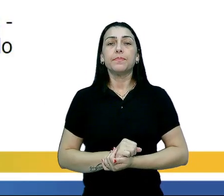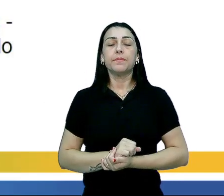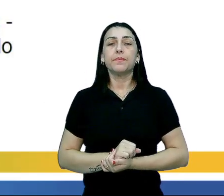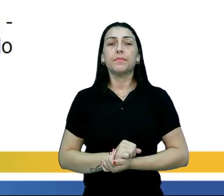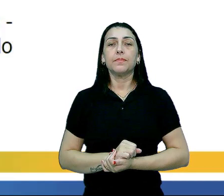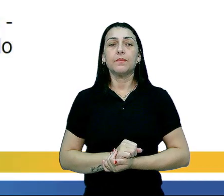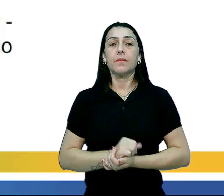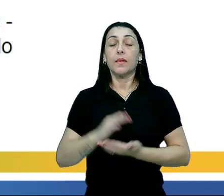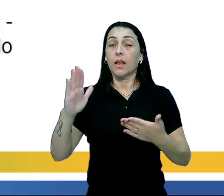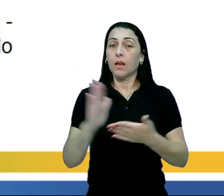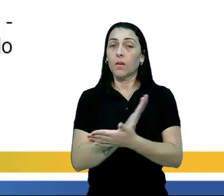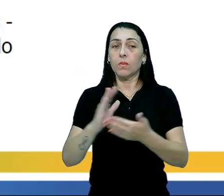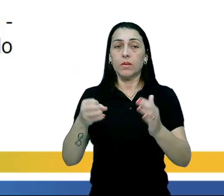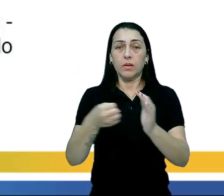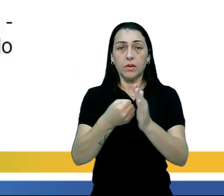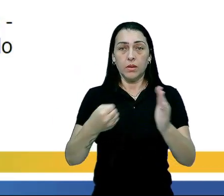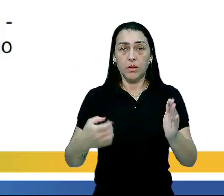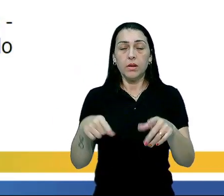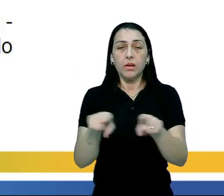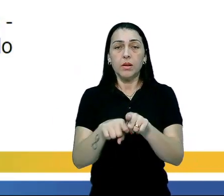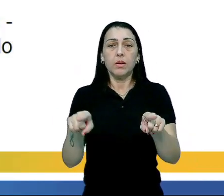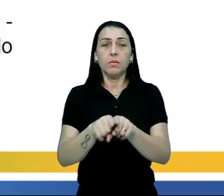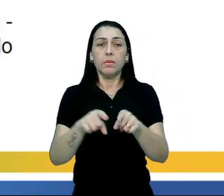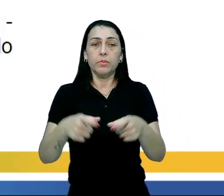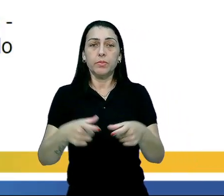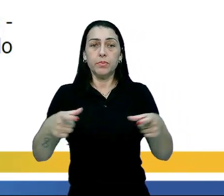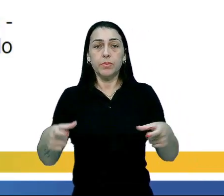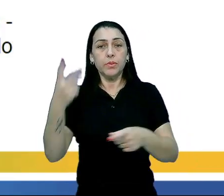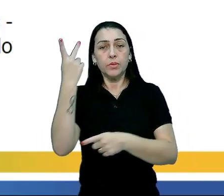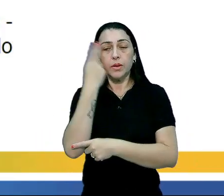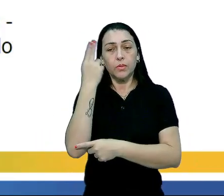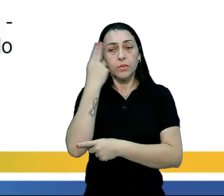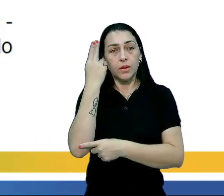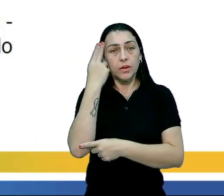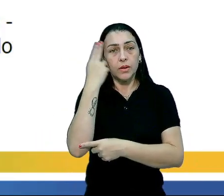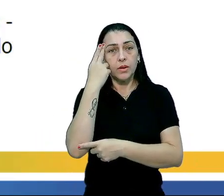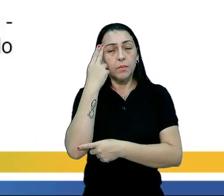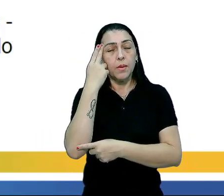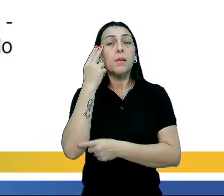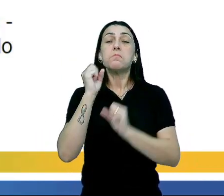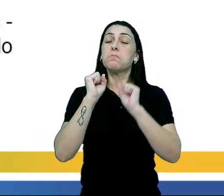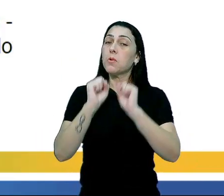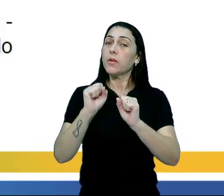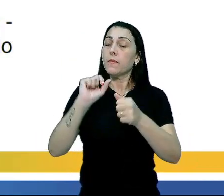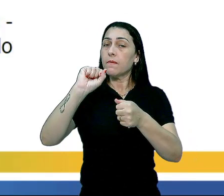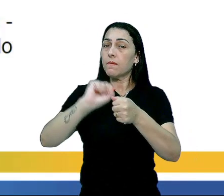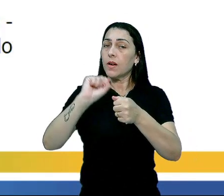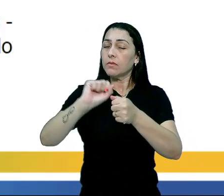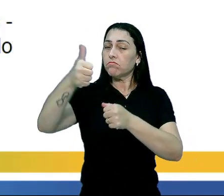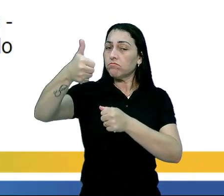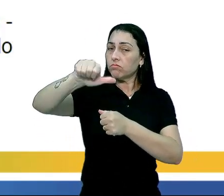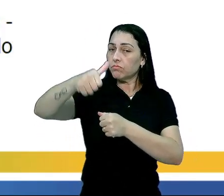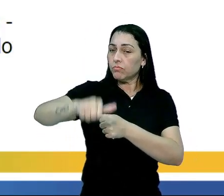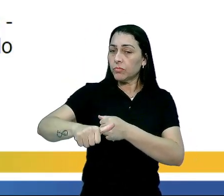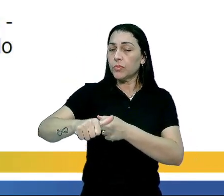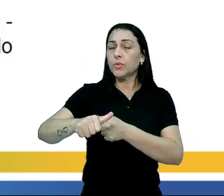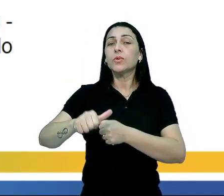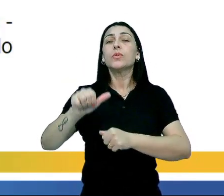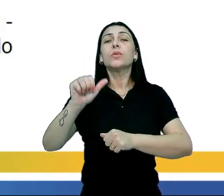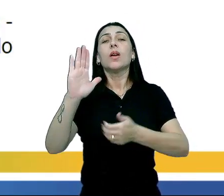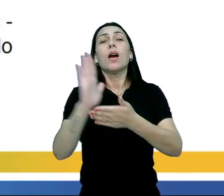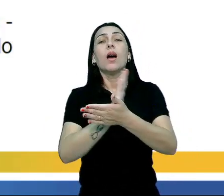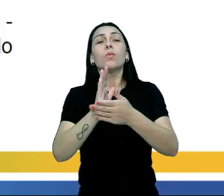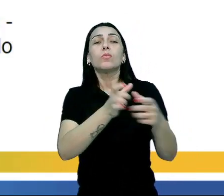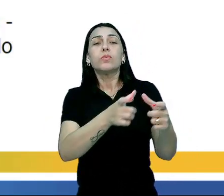Bom, algumas características ainda do crescimento natural ou vegetativo, para a gente poder fazer uma análise de